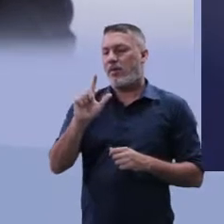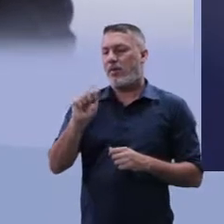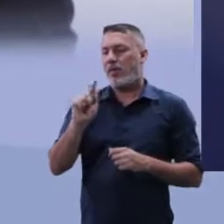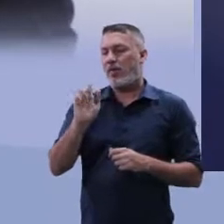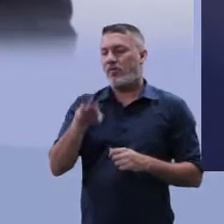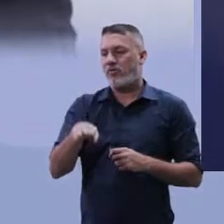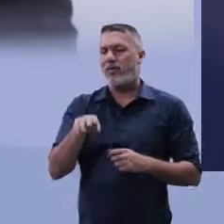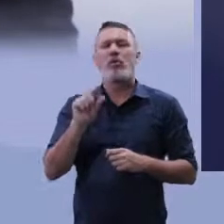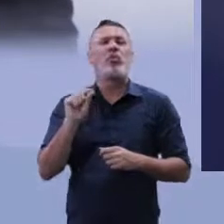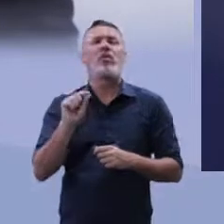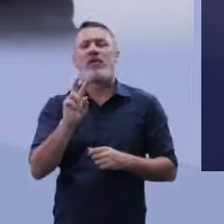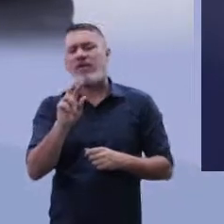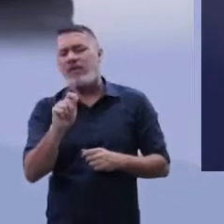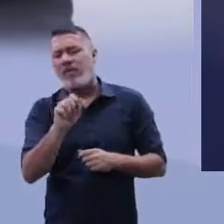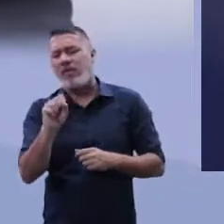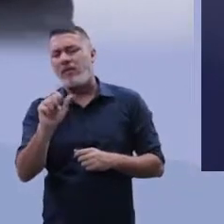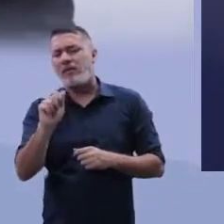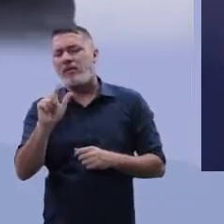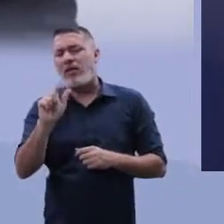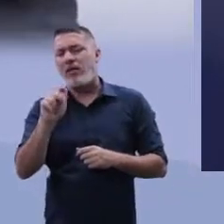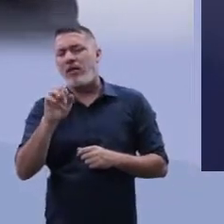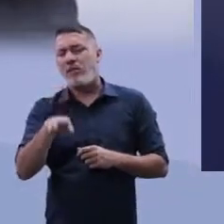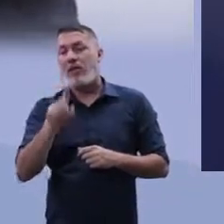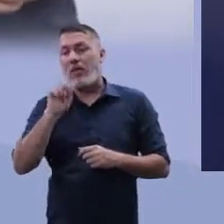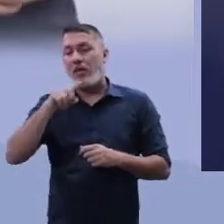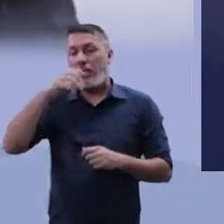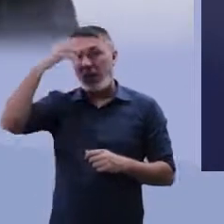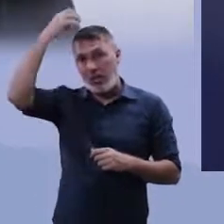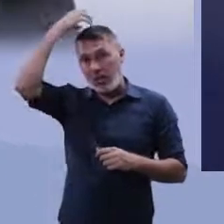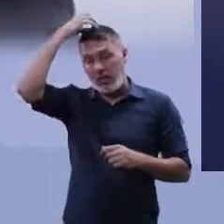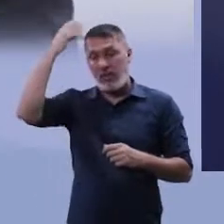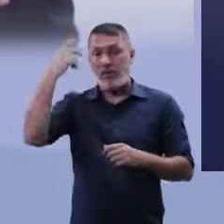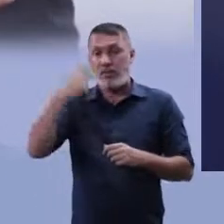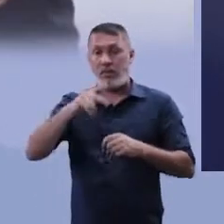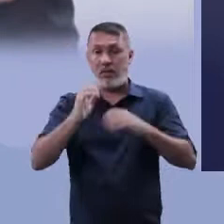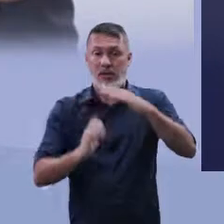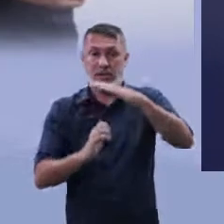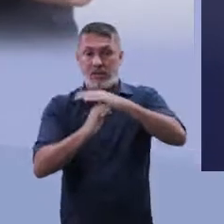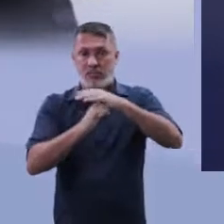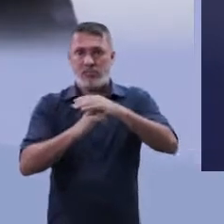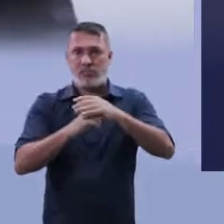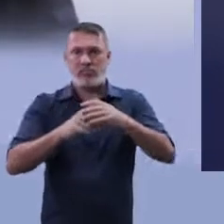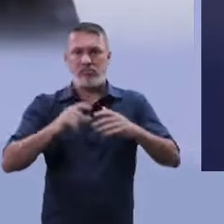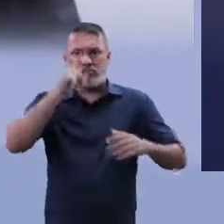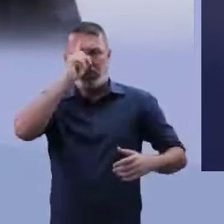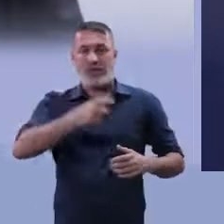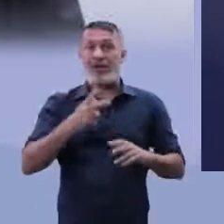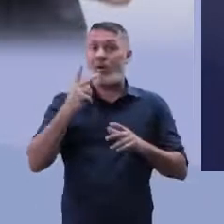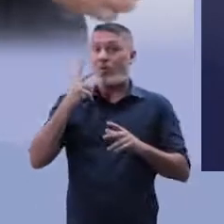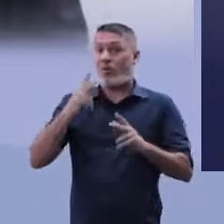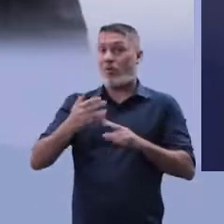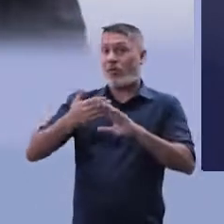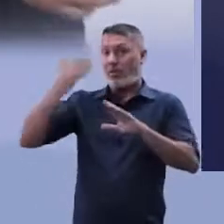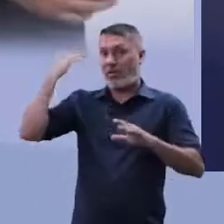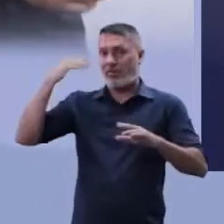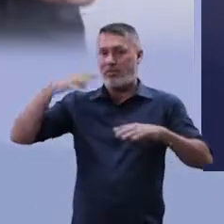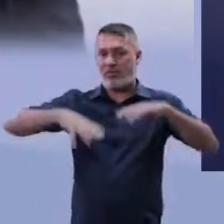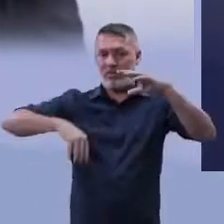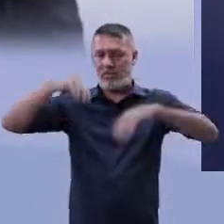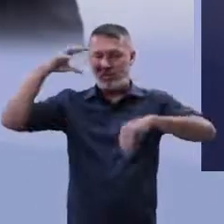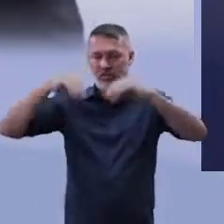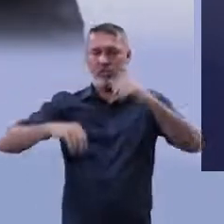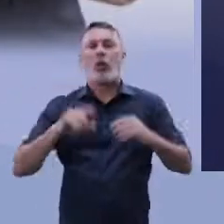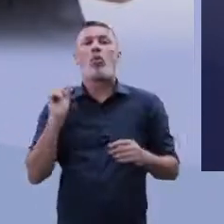seria isso? Então, o rei, né, o chefe do Estado, distribui, agora na Idade